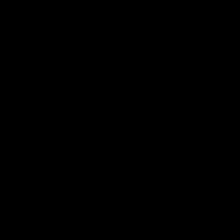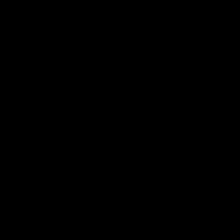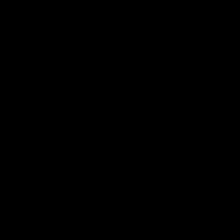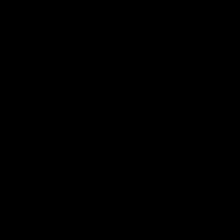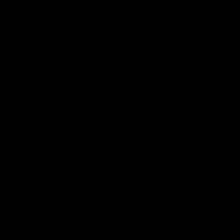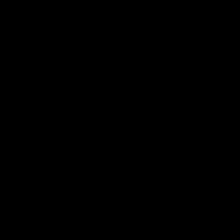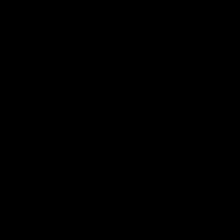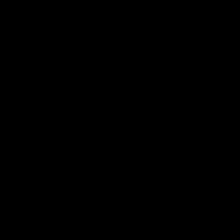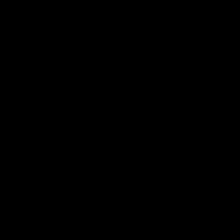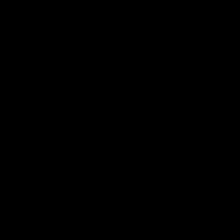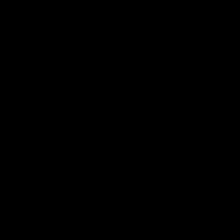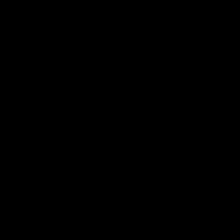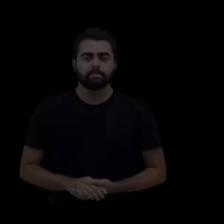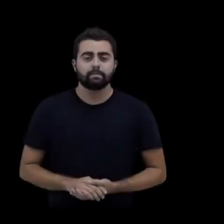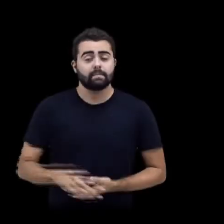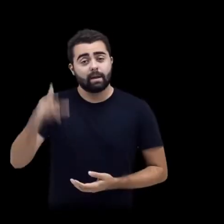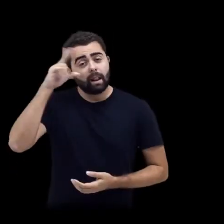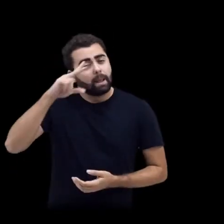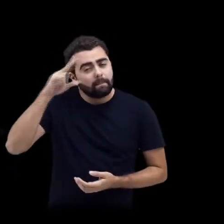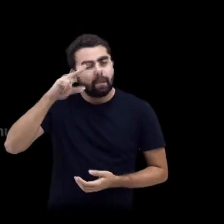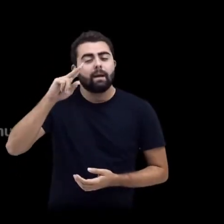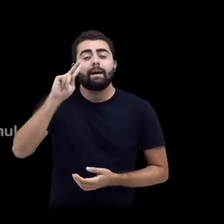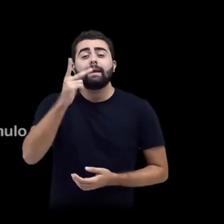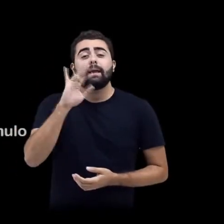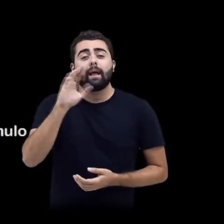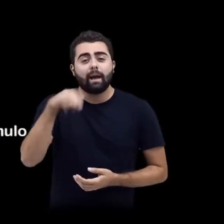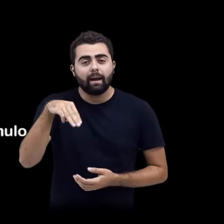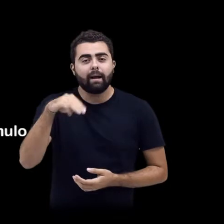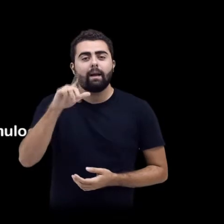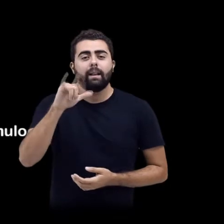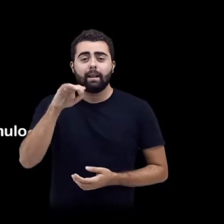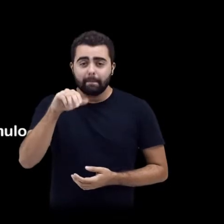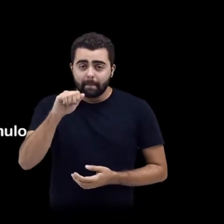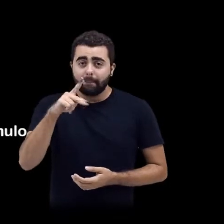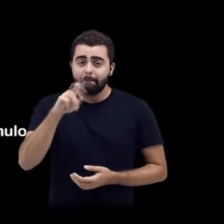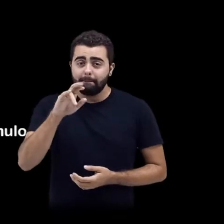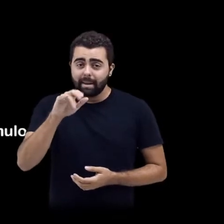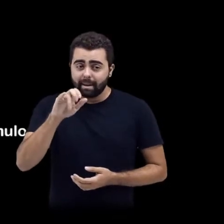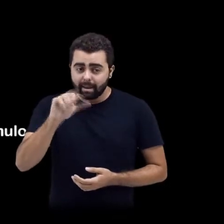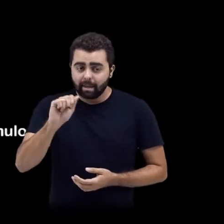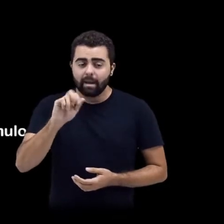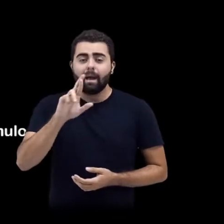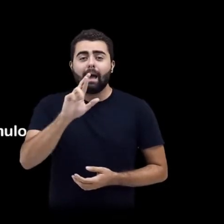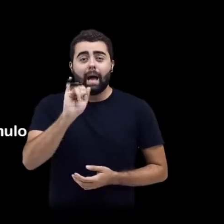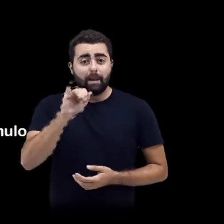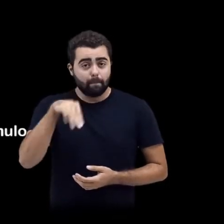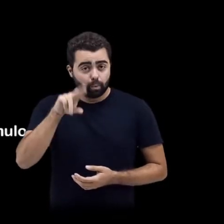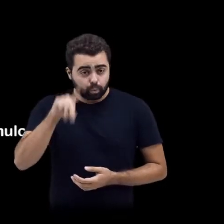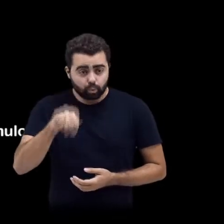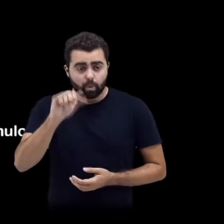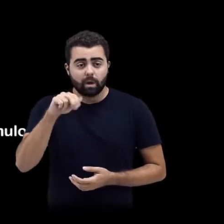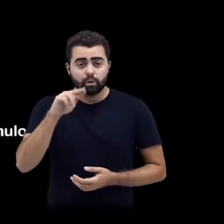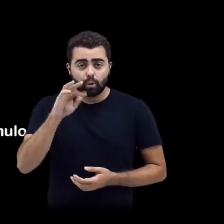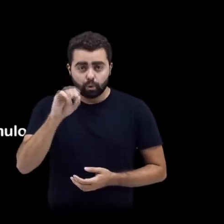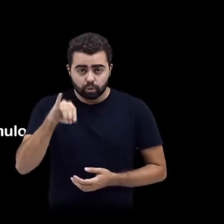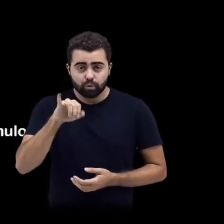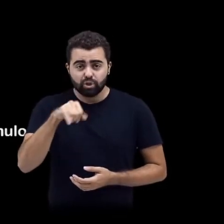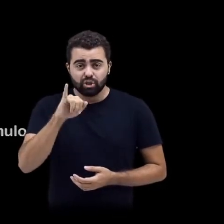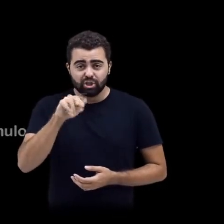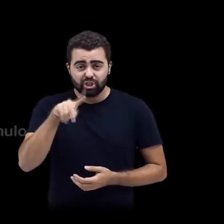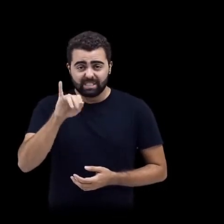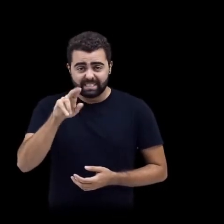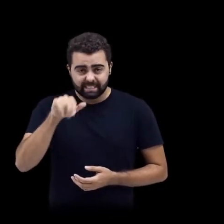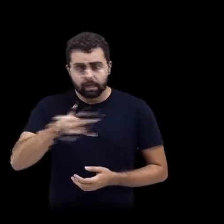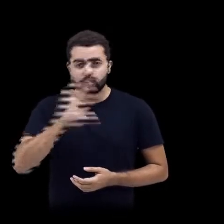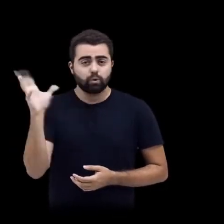Unicap e Ferramenta Comunicatio apresentam a memória de Irã de Lima Pereira, Raimundo Antônio Jenkins e todos os que tombaram na luta contra a ditadura. Aos